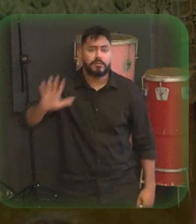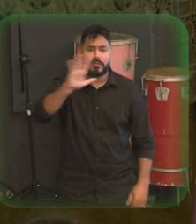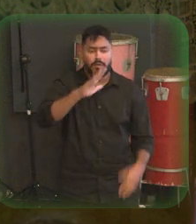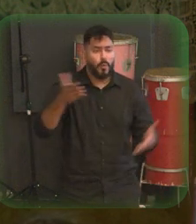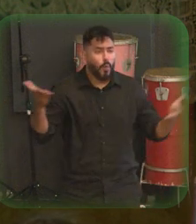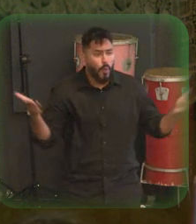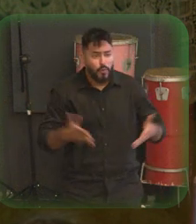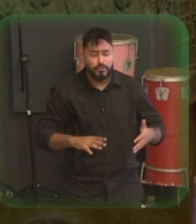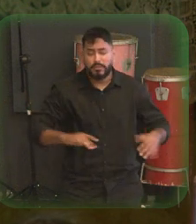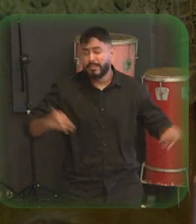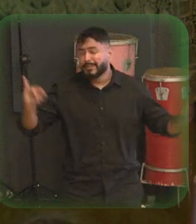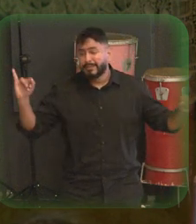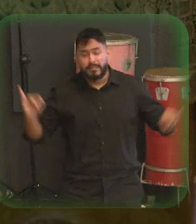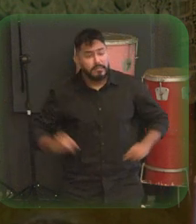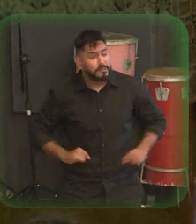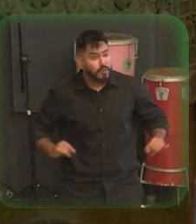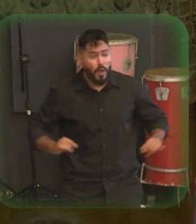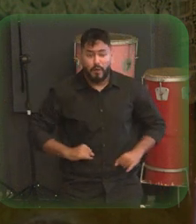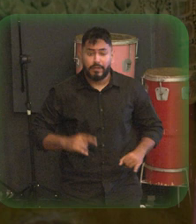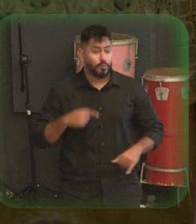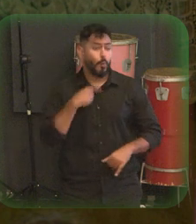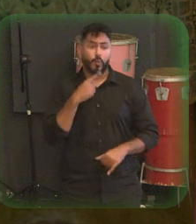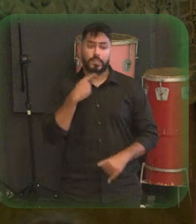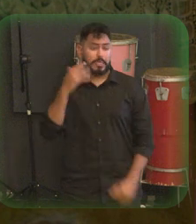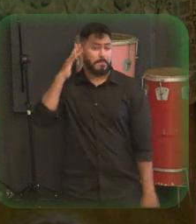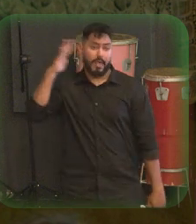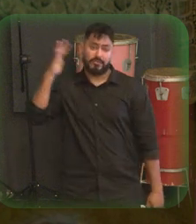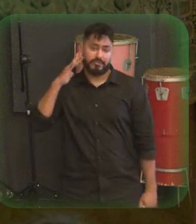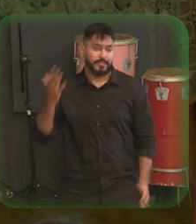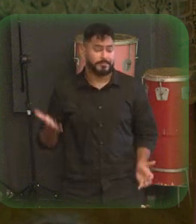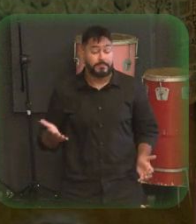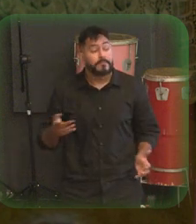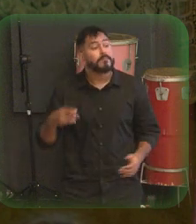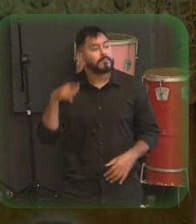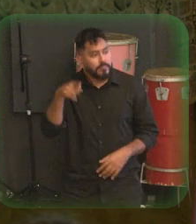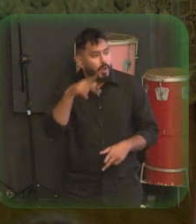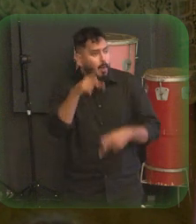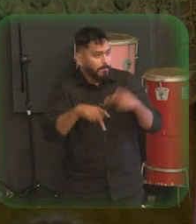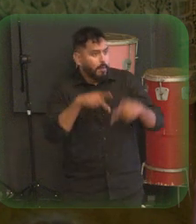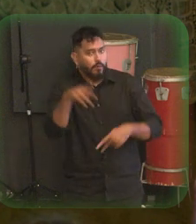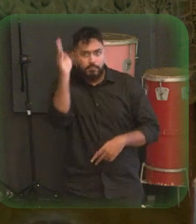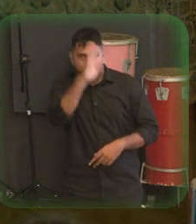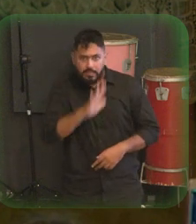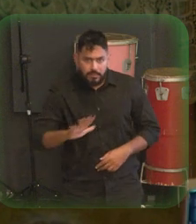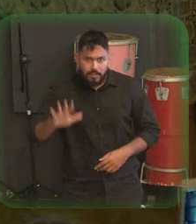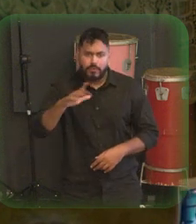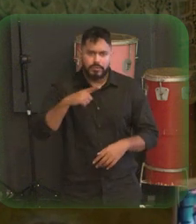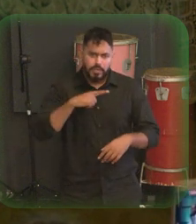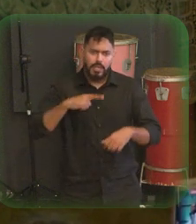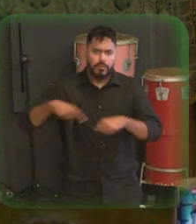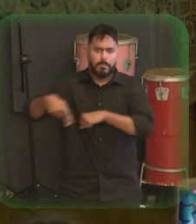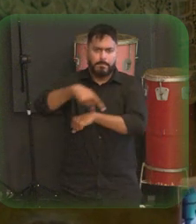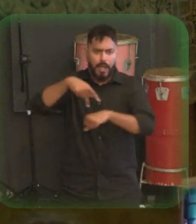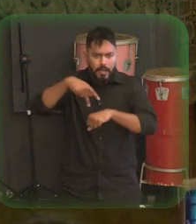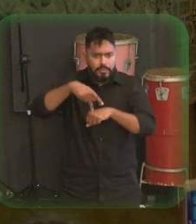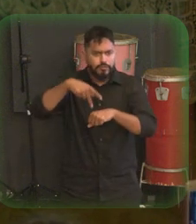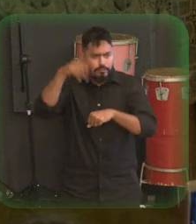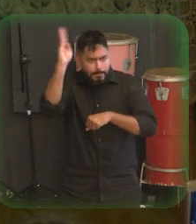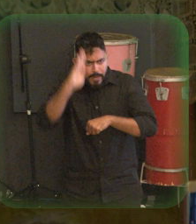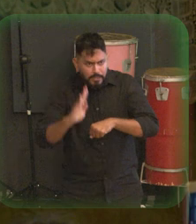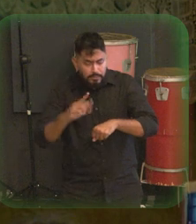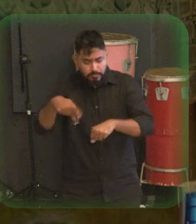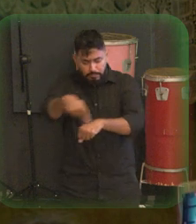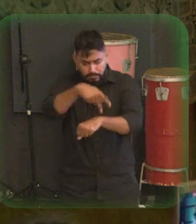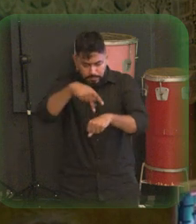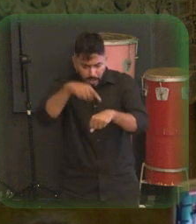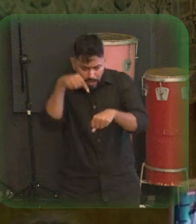por coisas inimagináveis. O povo brasileiro, que apesar do Estado brasileiro, e é importante que nós reconheçamos isso, que